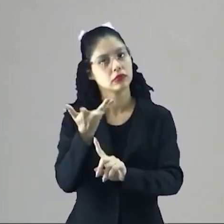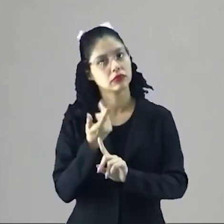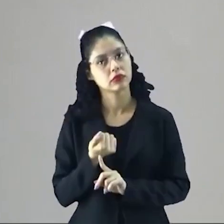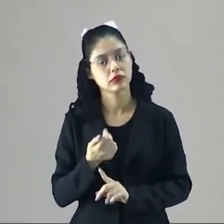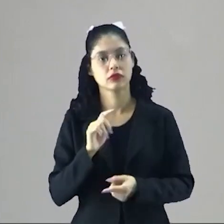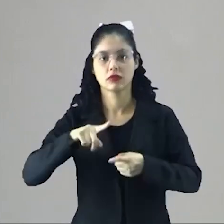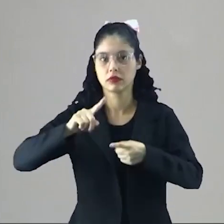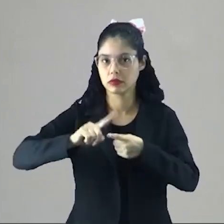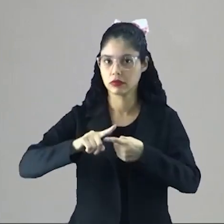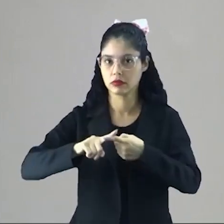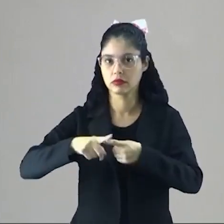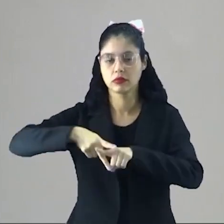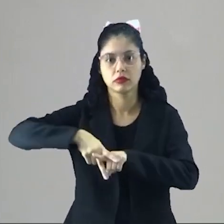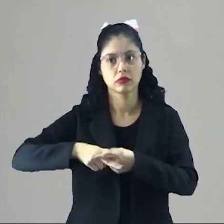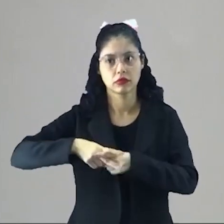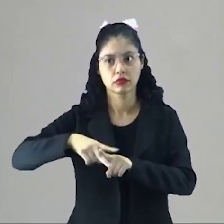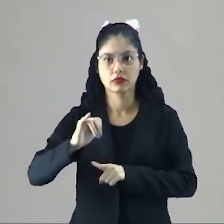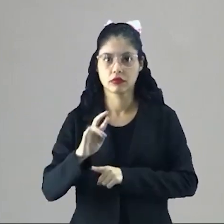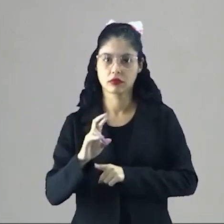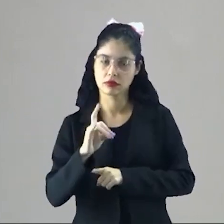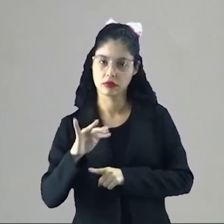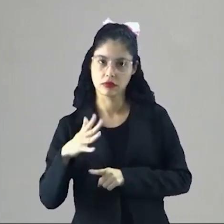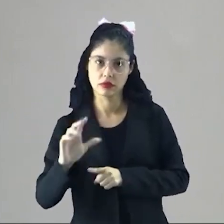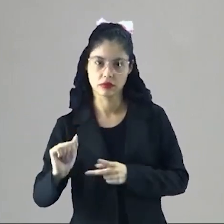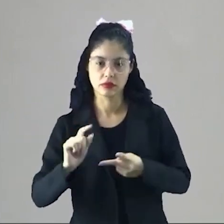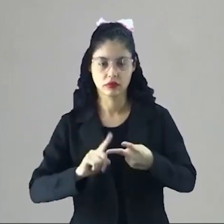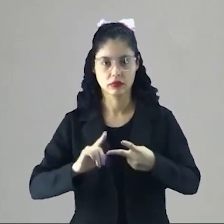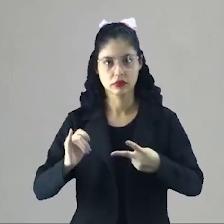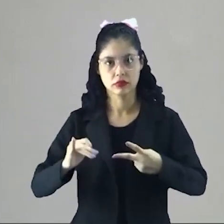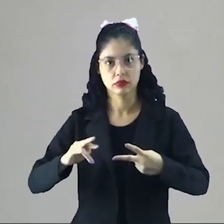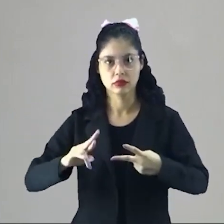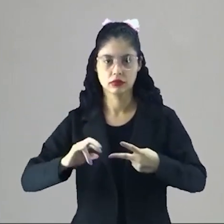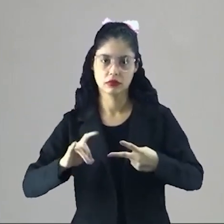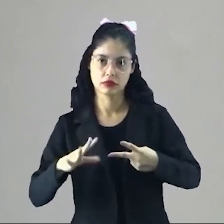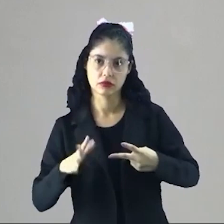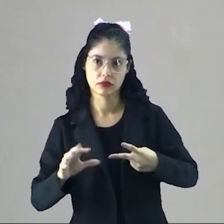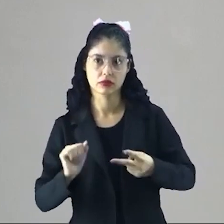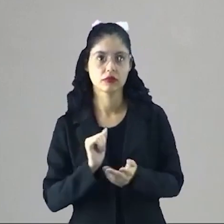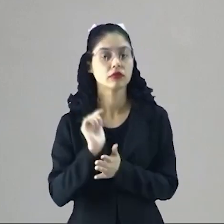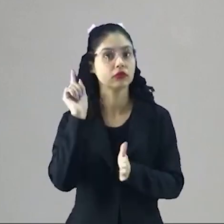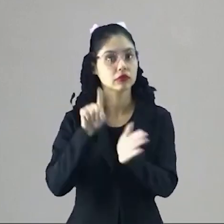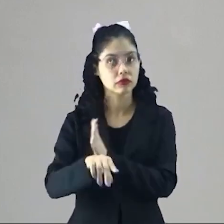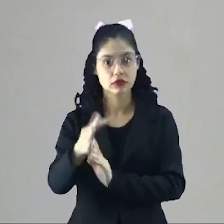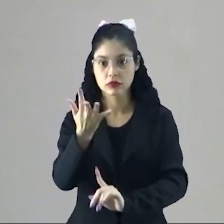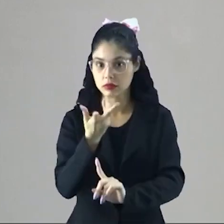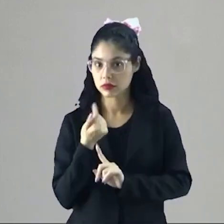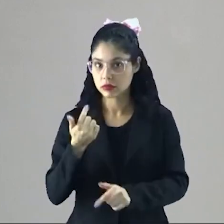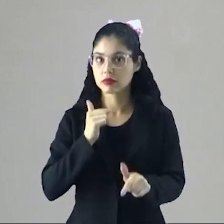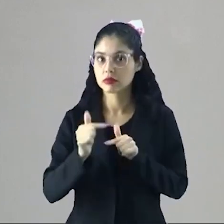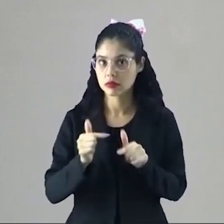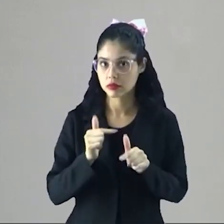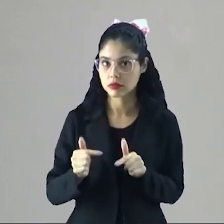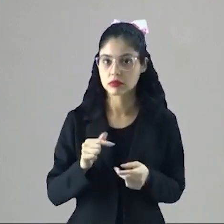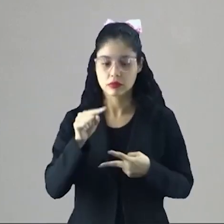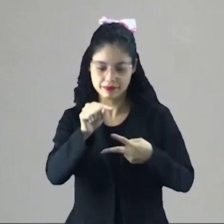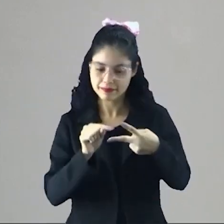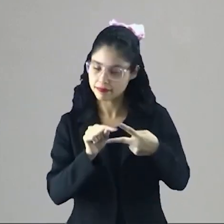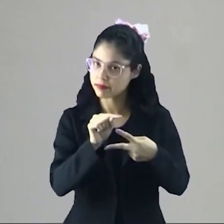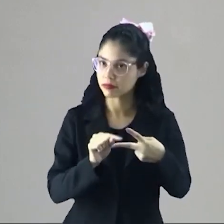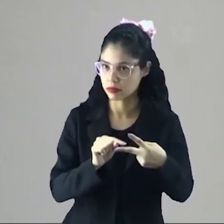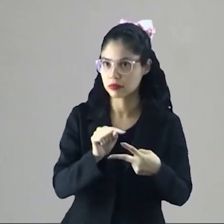que é a instalação e a intervenção. Nas questões que nós vamos analisar hoje, tem muitos artistas que trabalham com essas